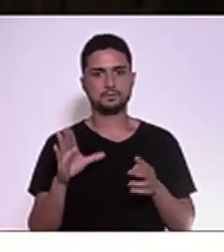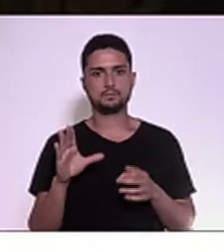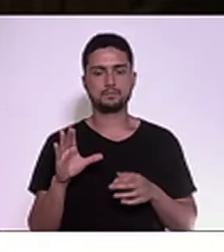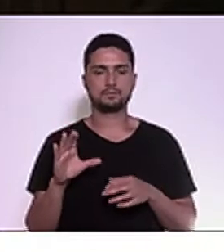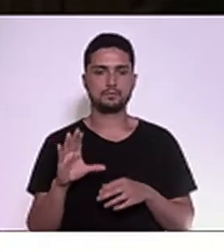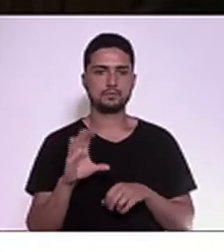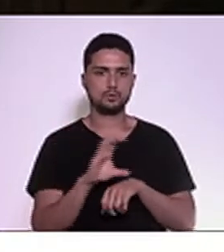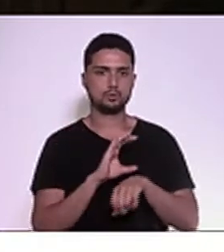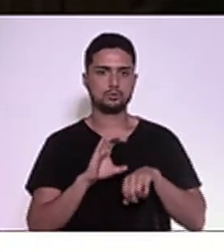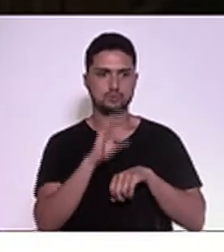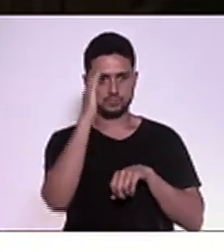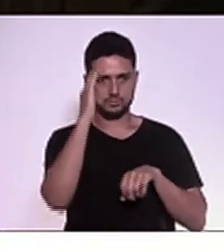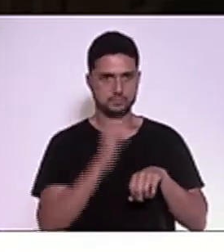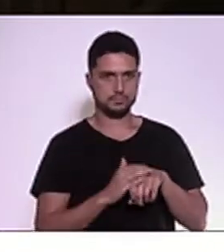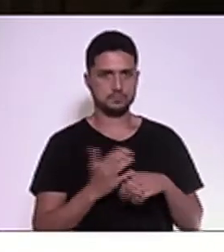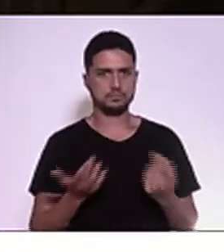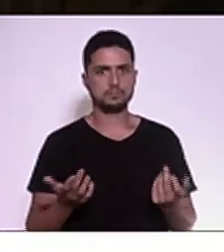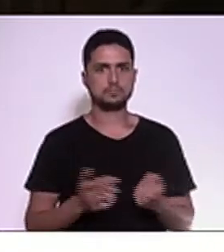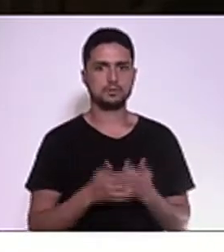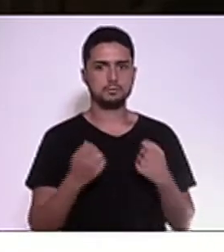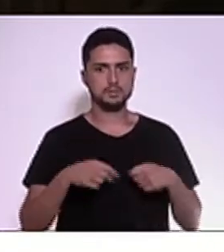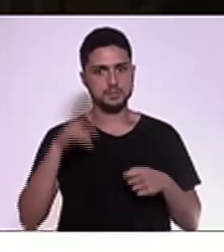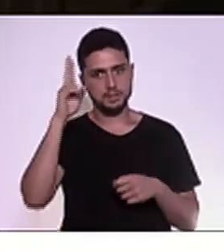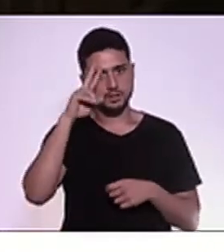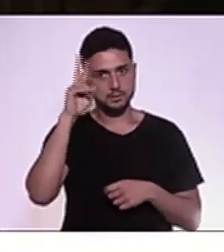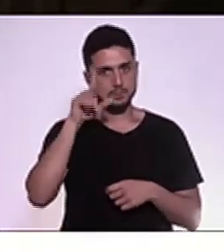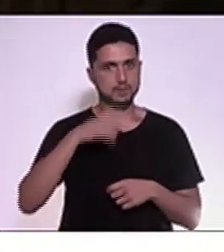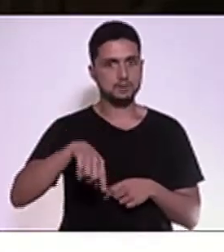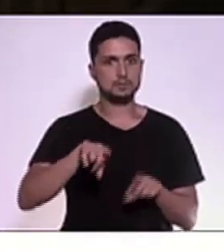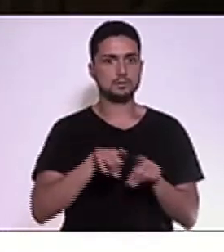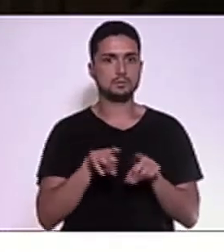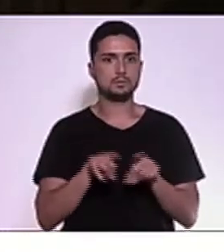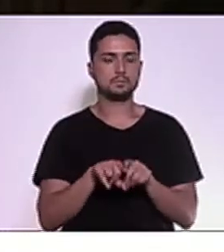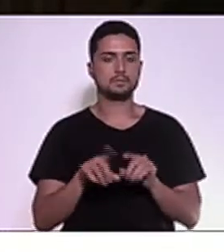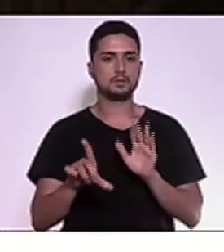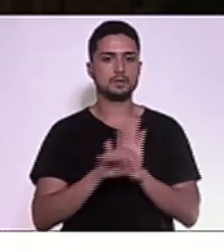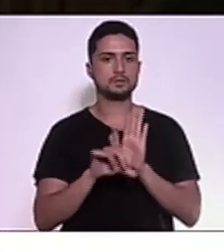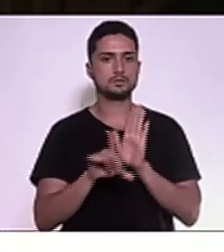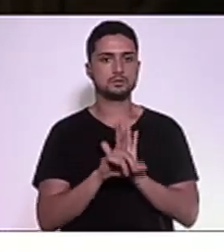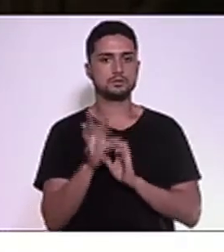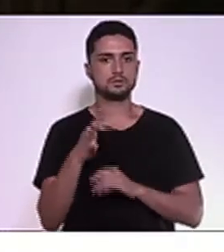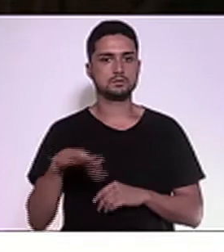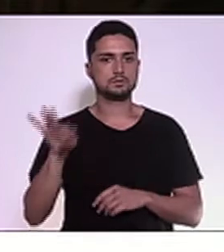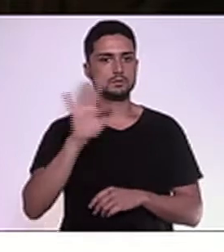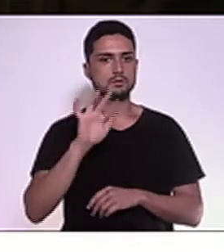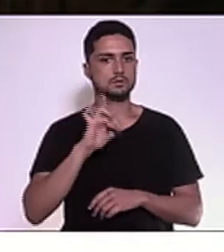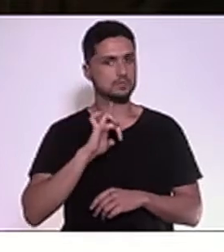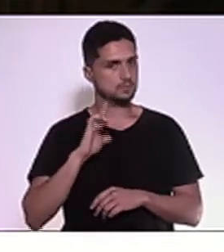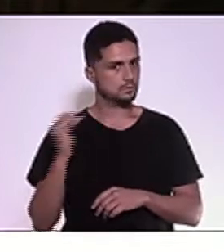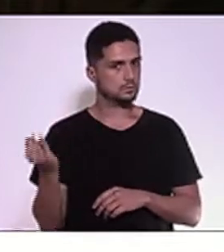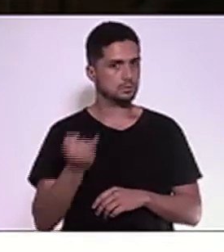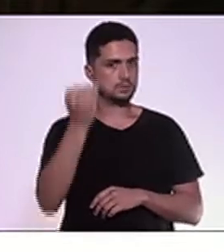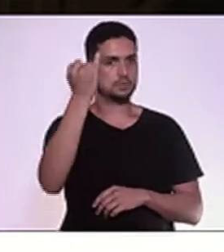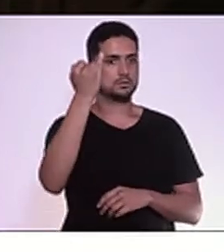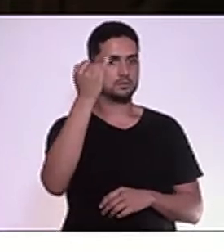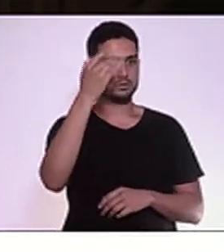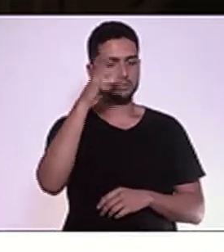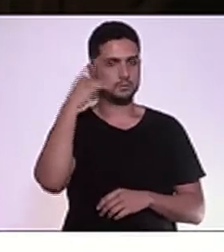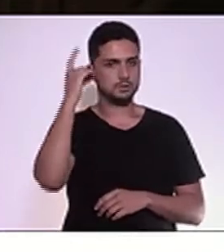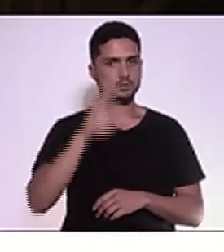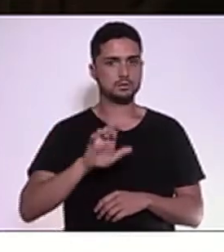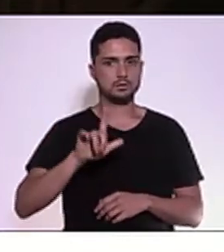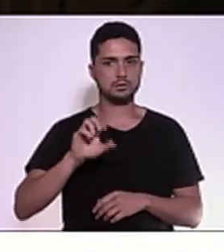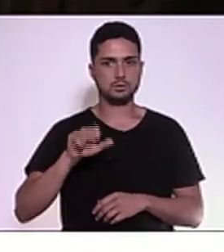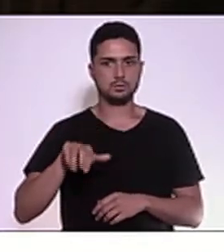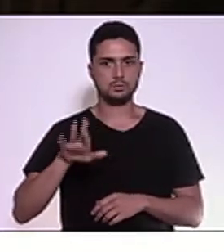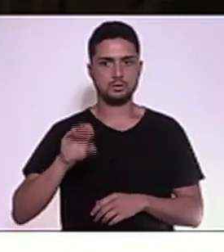isso fosse pouco, é preciso lembrar que há legislação federal consagrada, deputado Eliomar Coelho, que é